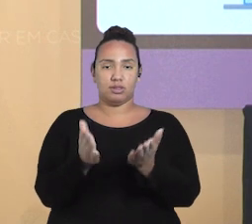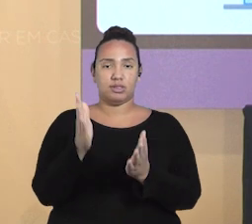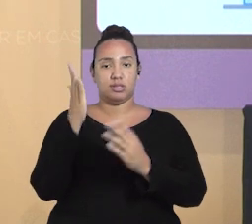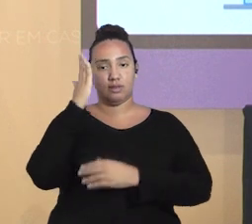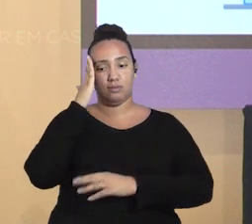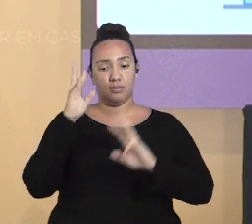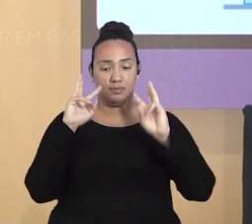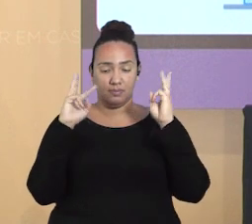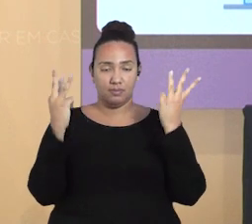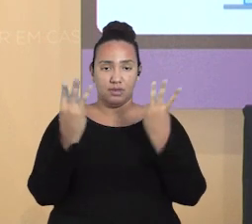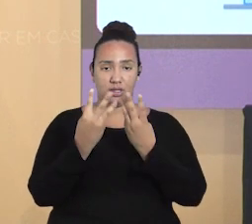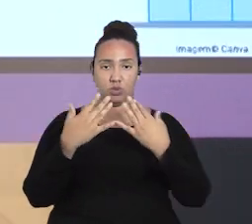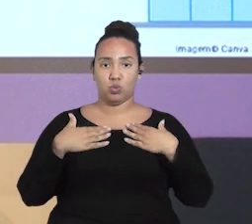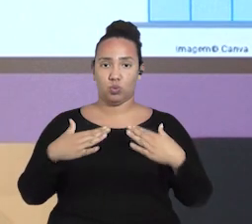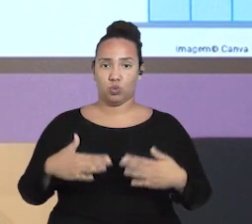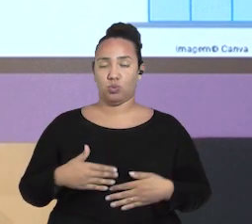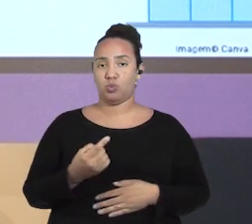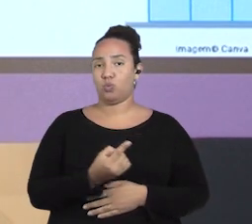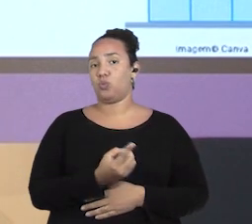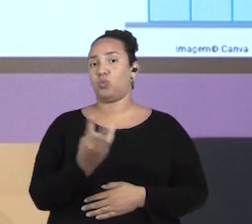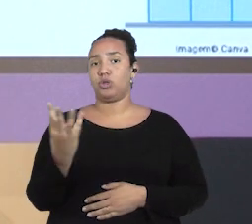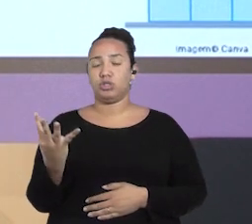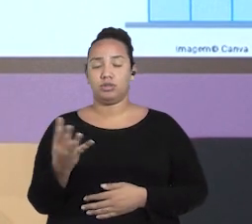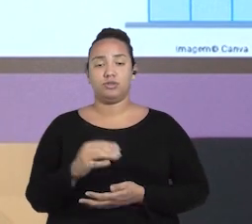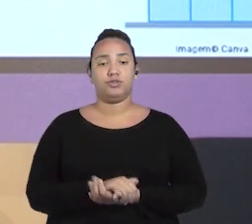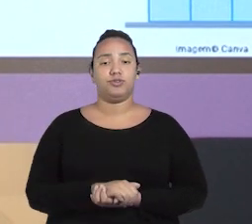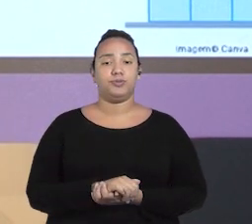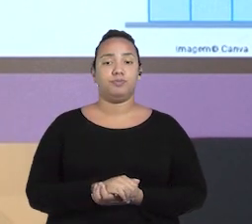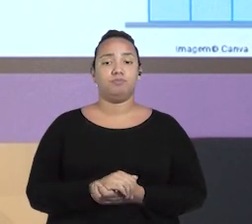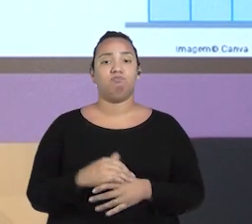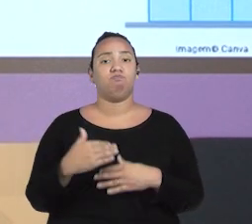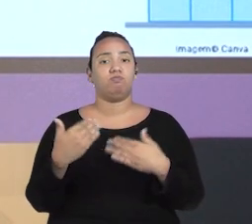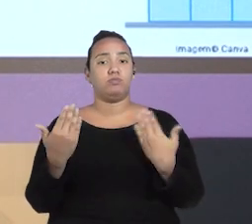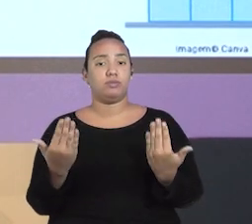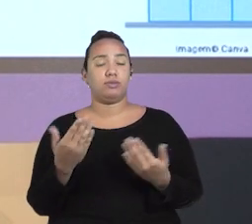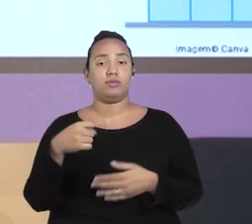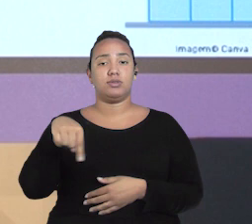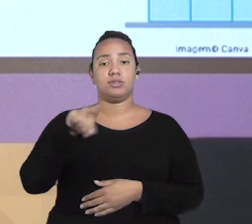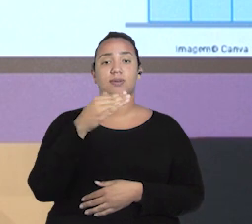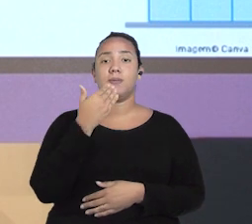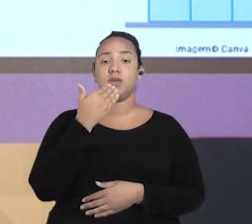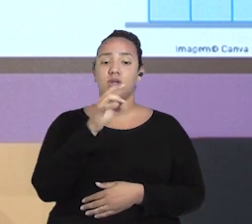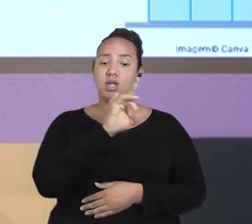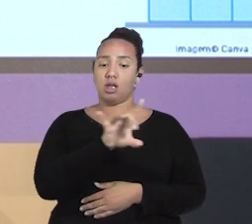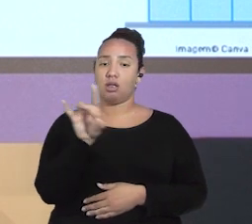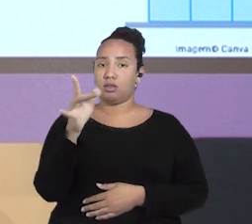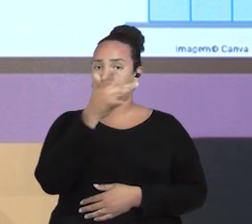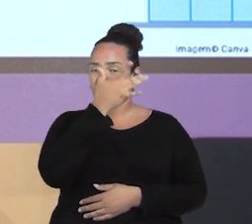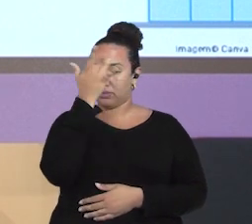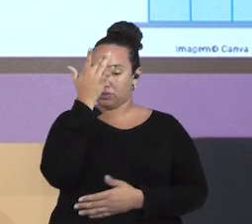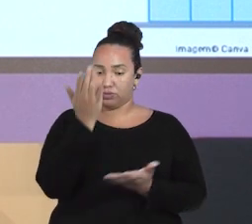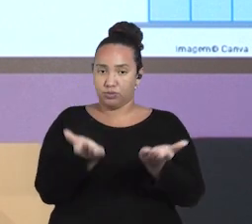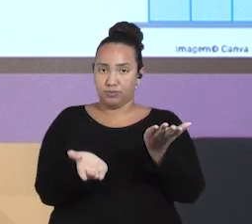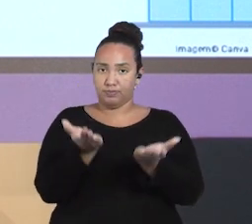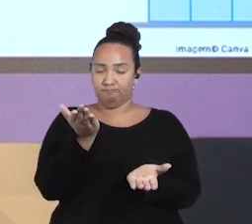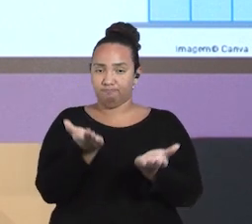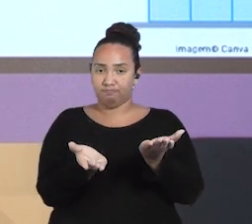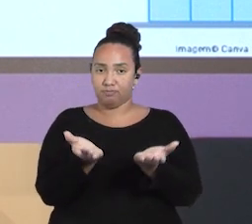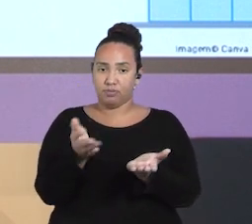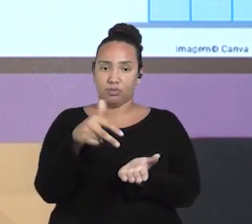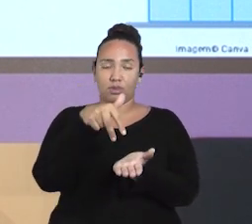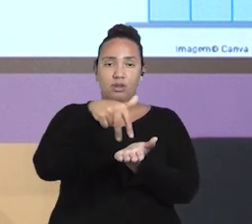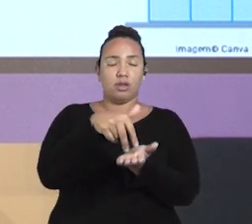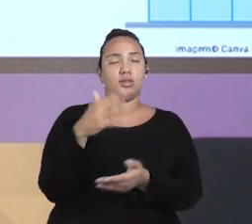quantos quilos de massa você tem. E bem provavelmente, você pediu para cada um pesar, para você